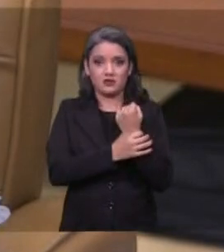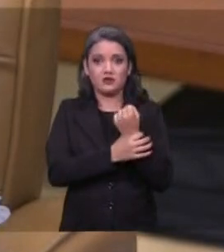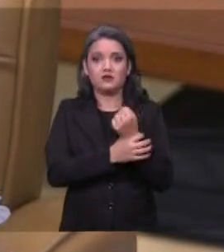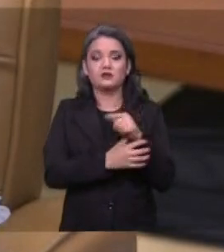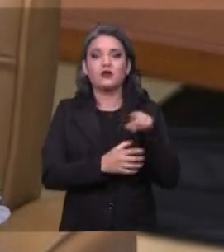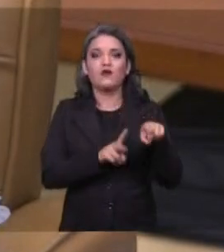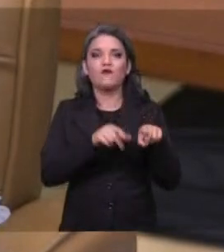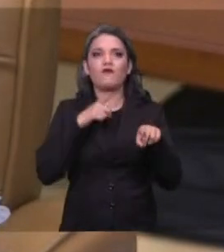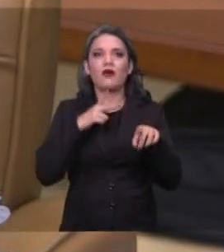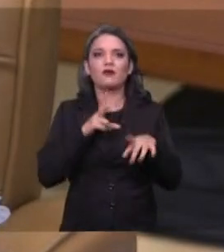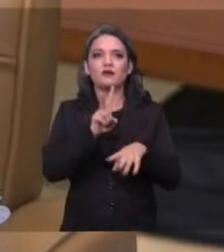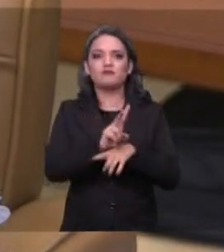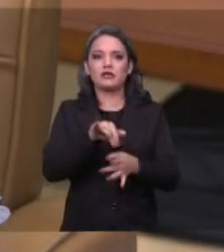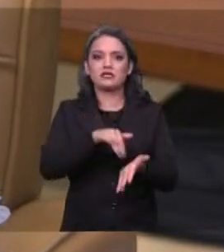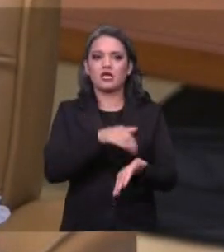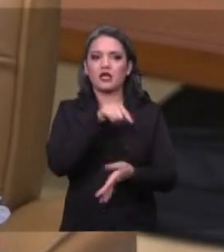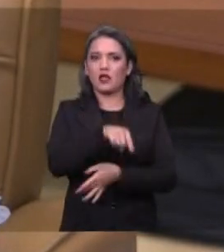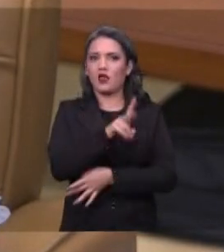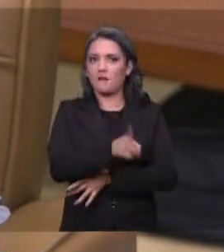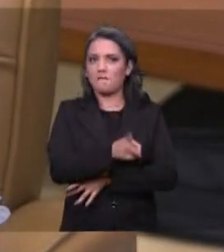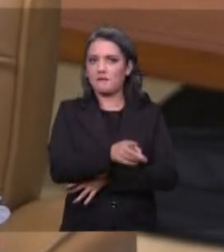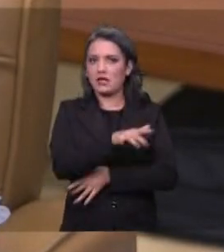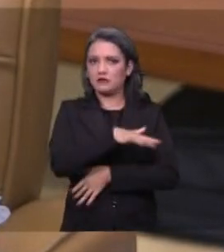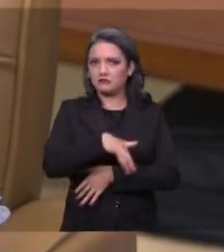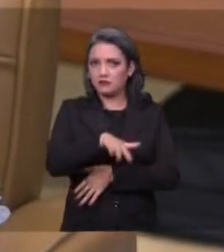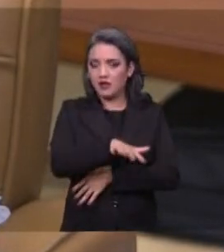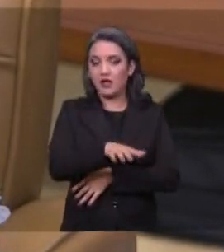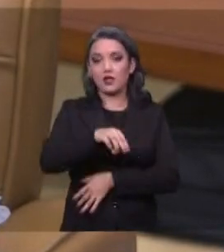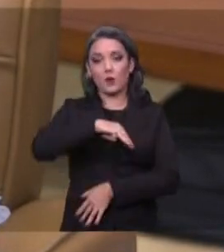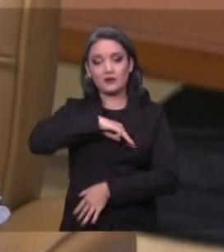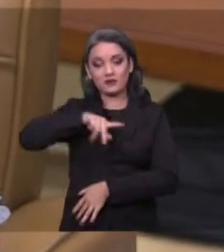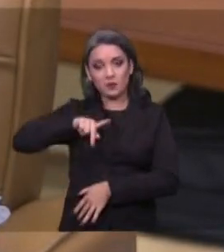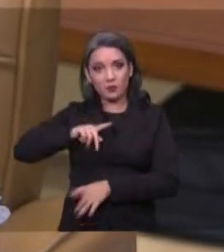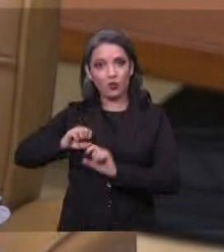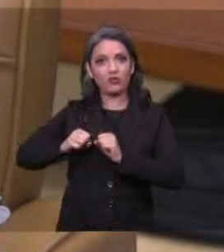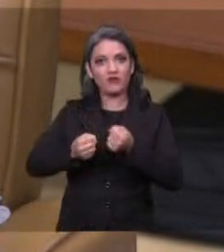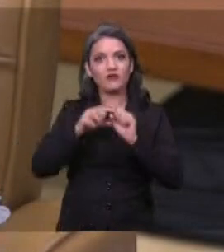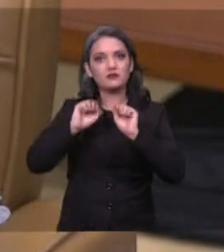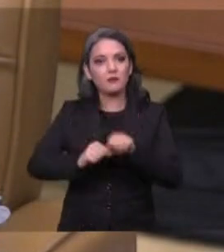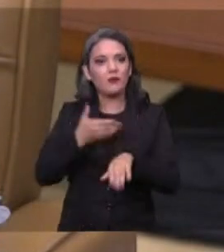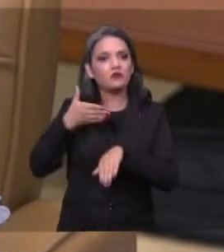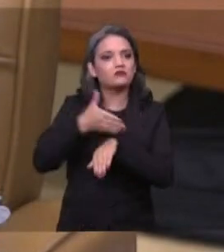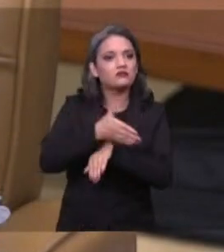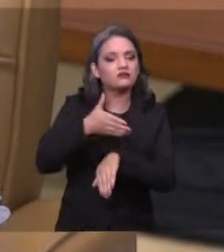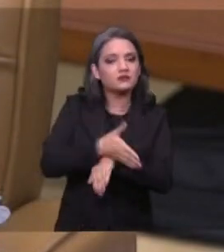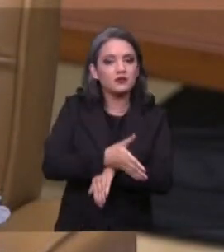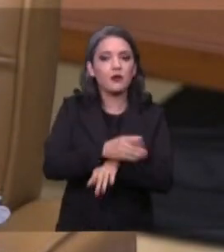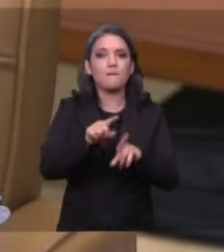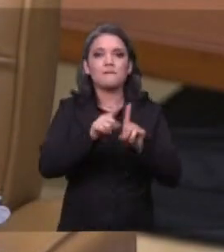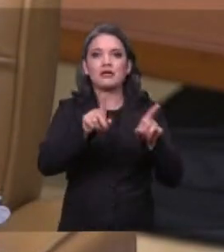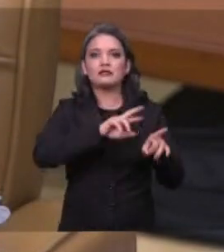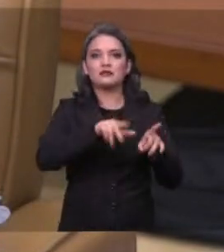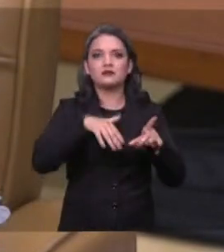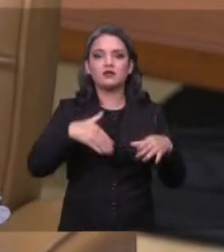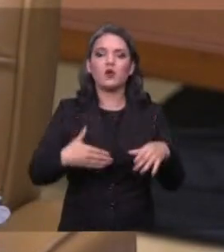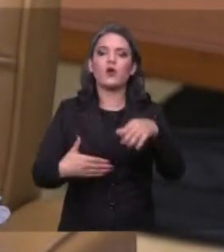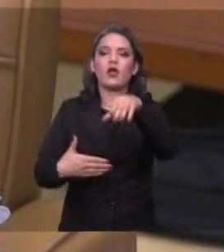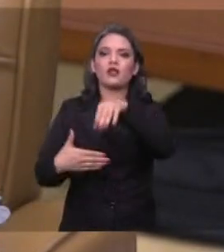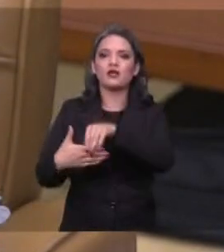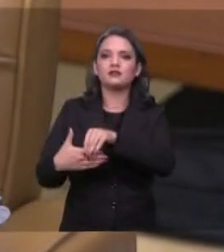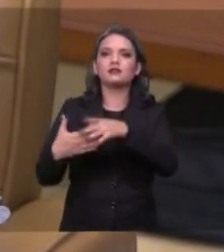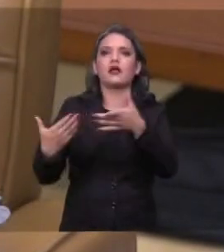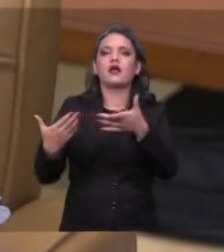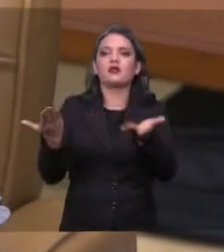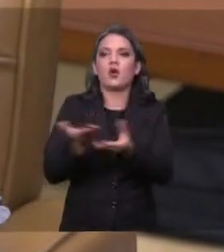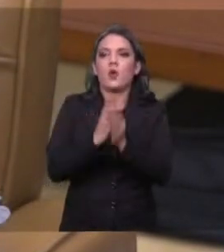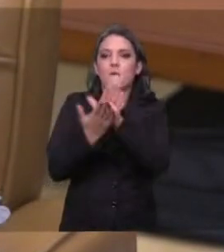acautelados na secretaria desse juízo, à disposição do Ministério Público e da Defesa, e não serão apensados aos autos do processo enviados